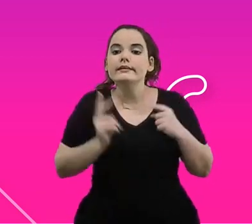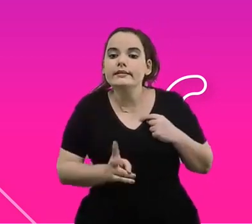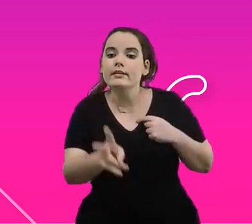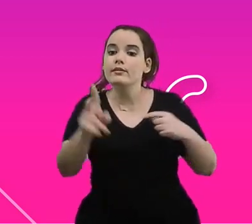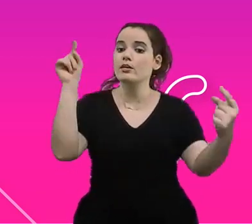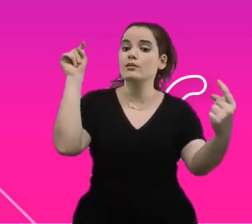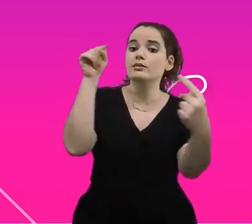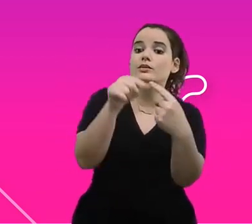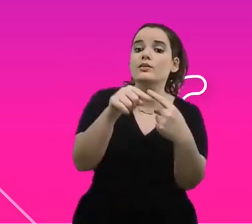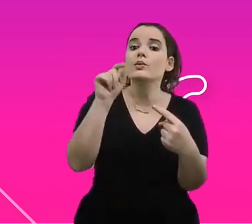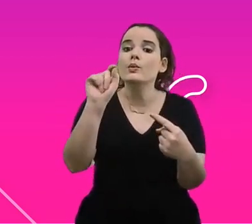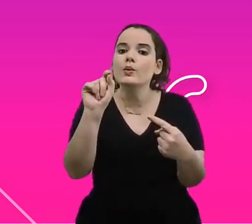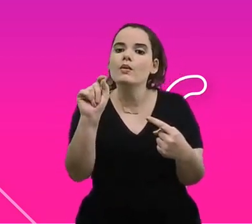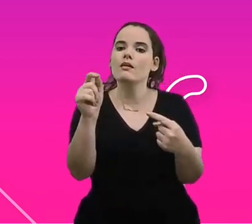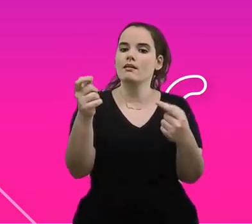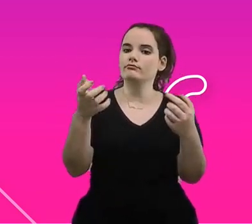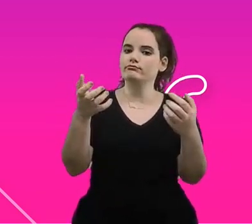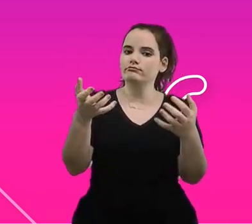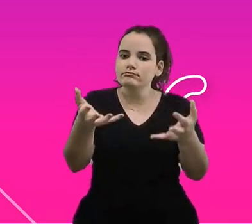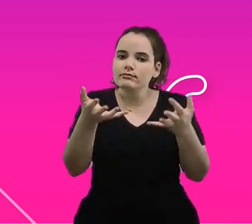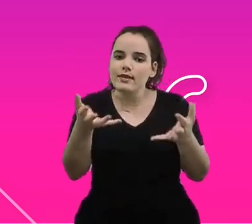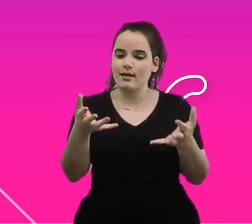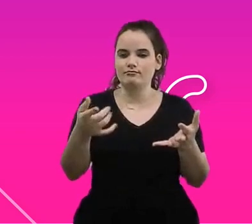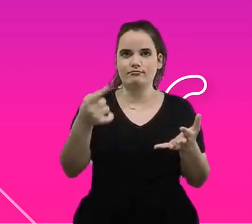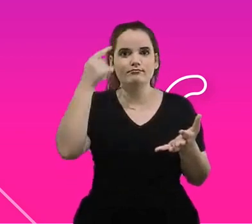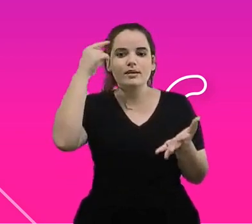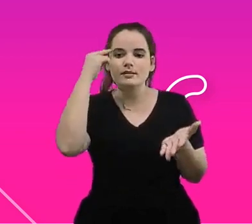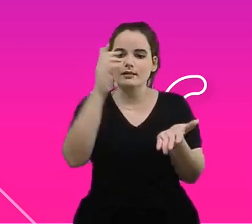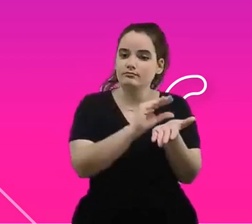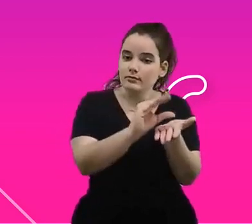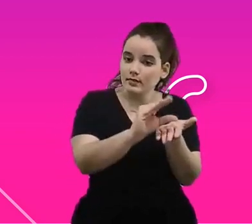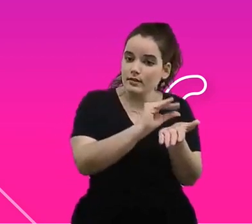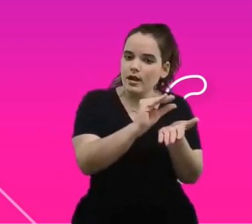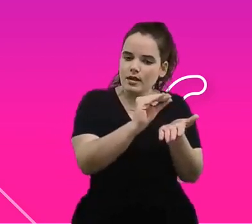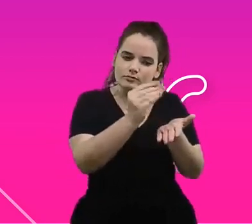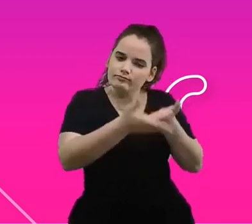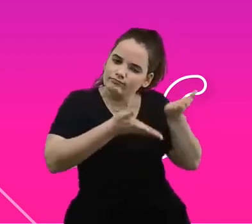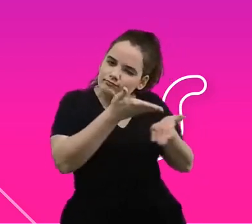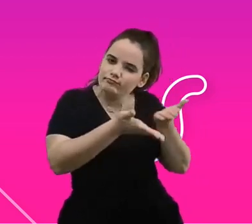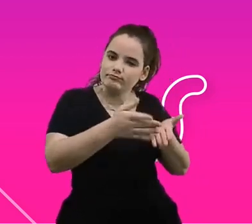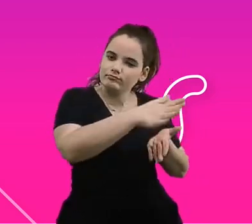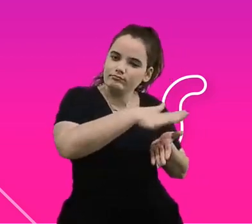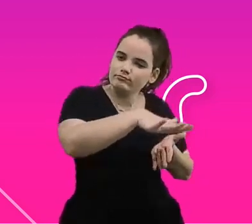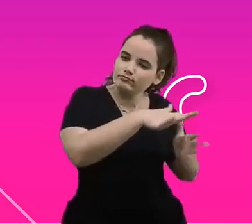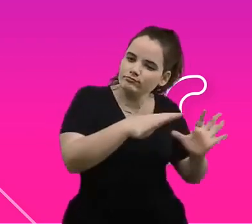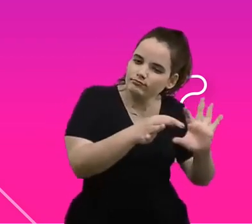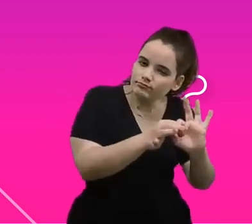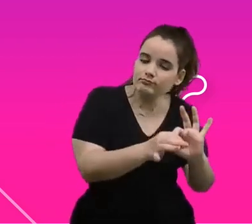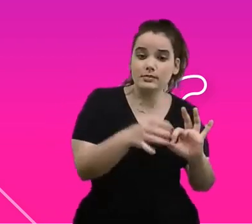eficiência de como a gente lida com dados dentro da sala de situação. Vou dar um zoom aqui para mostrar